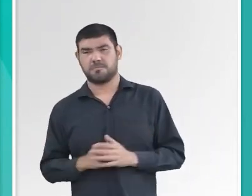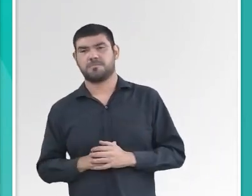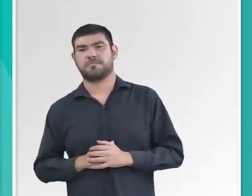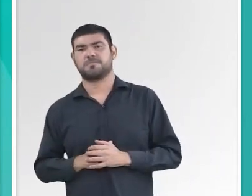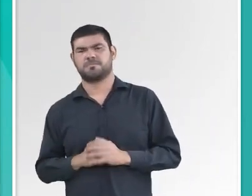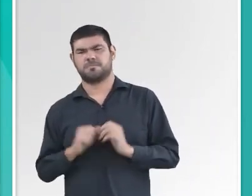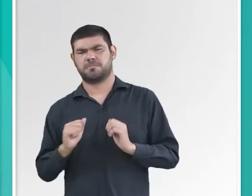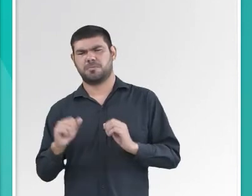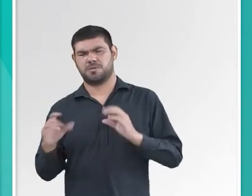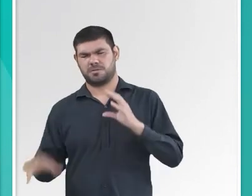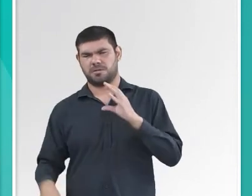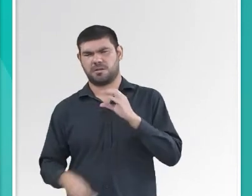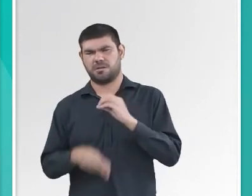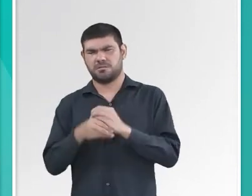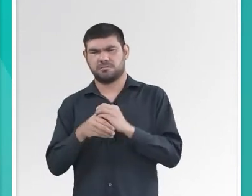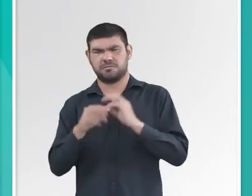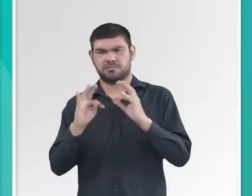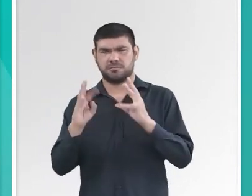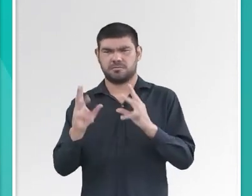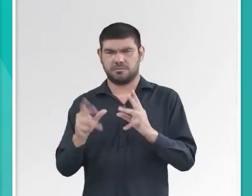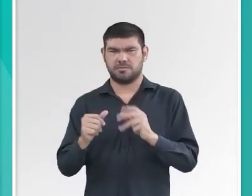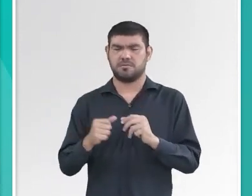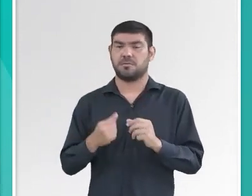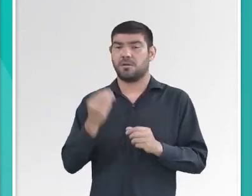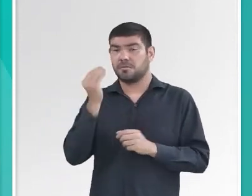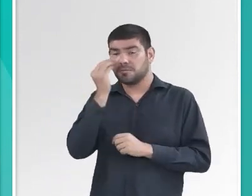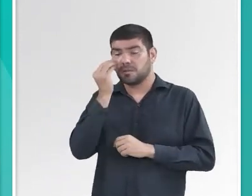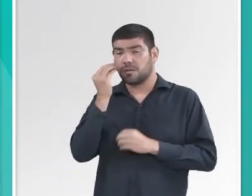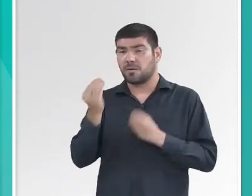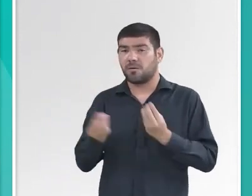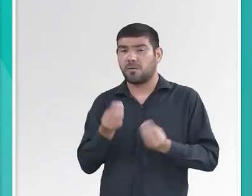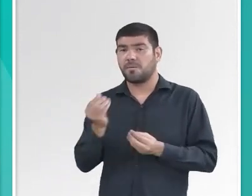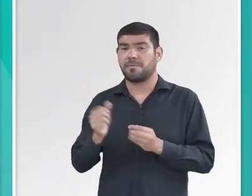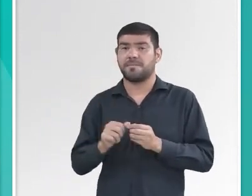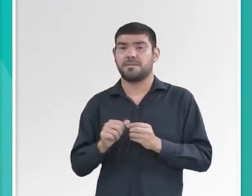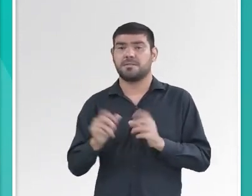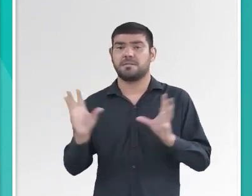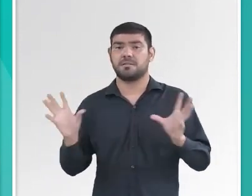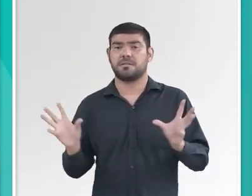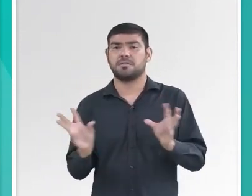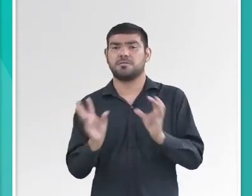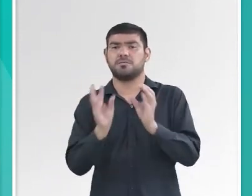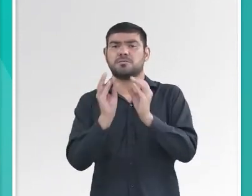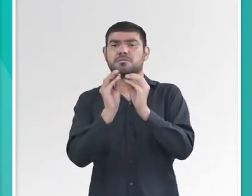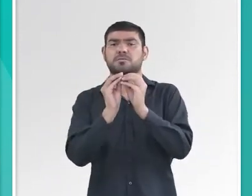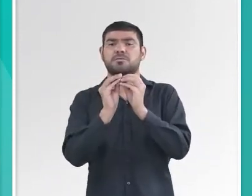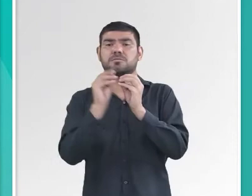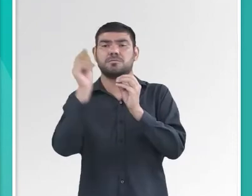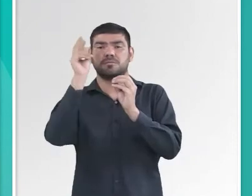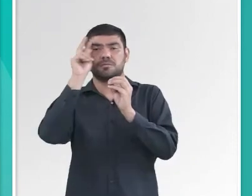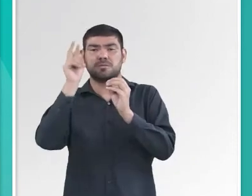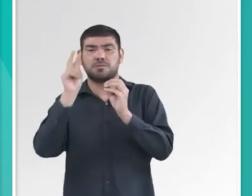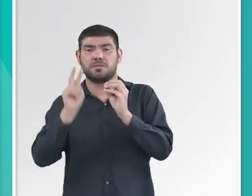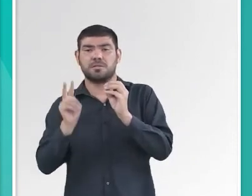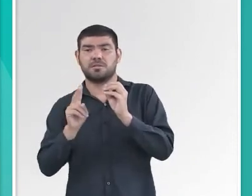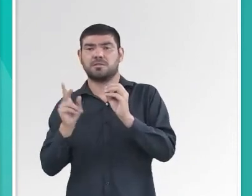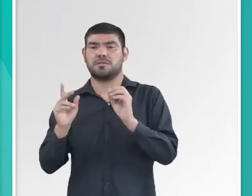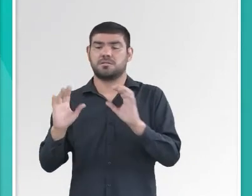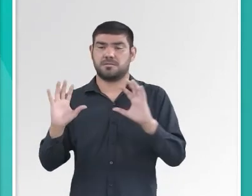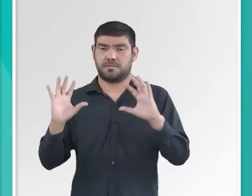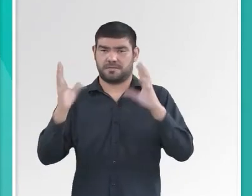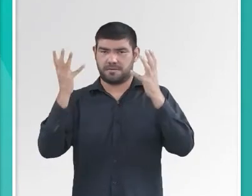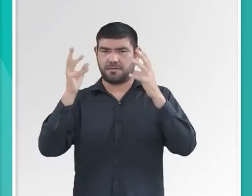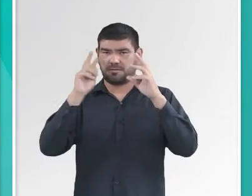isso aí. Observe como isso foi feito aqui, esse pequeno resumo contando aí, trazendo detalhes sobre a festa no primeiro